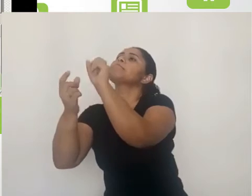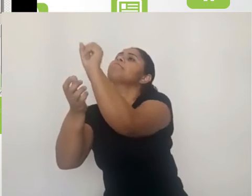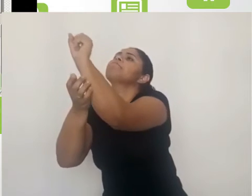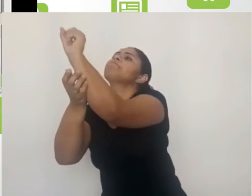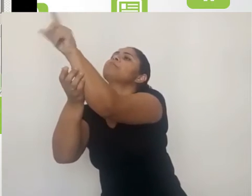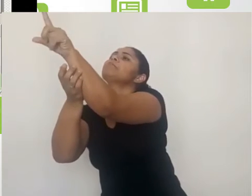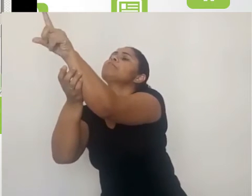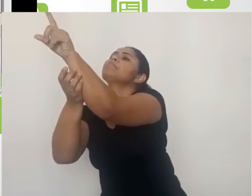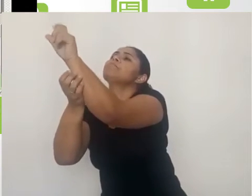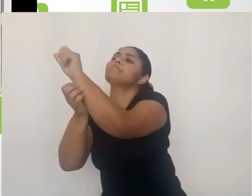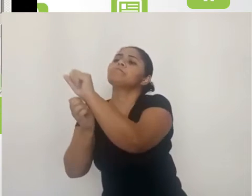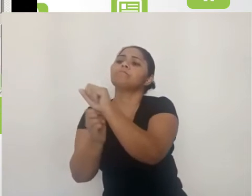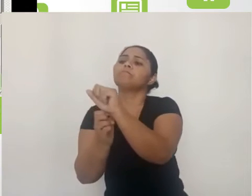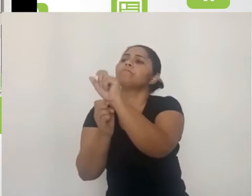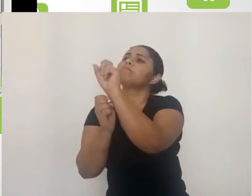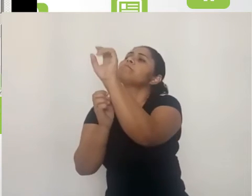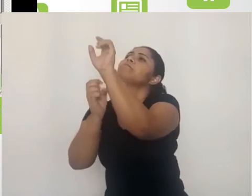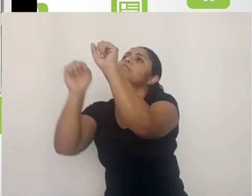de preenchimento